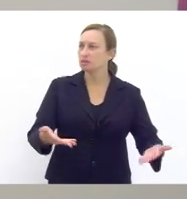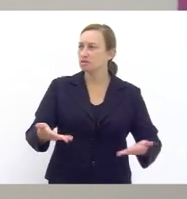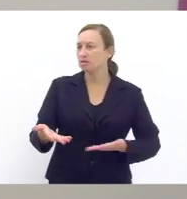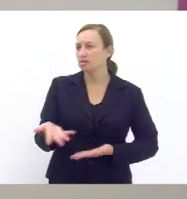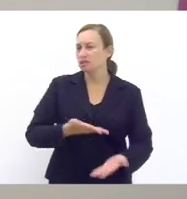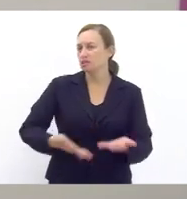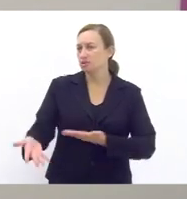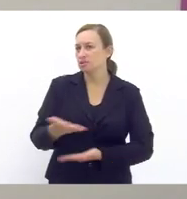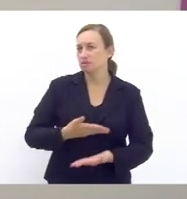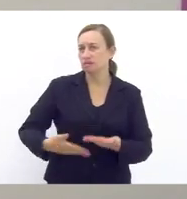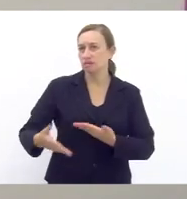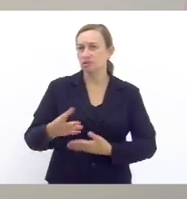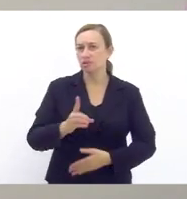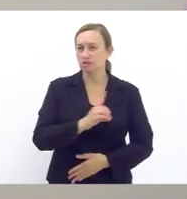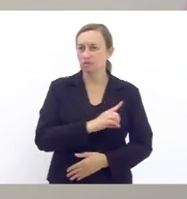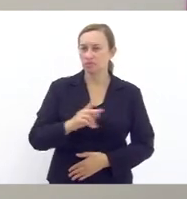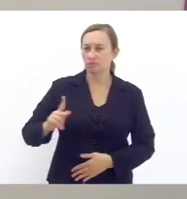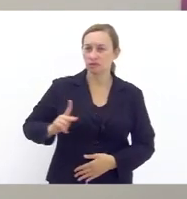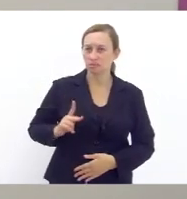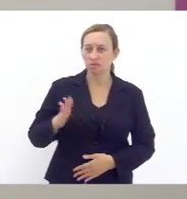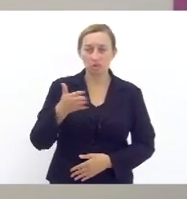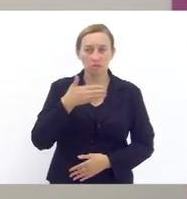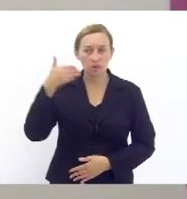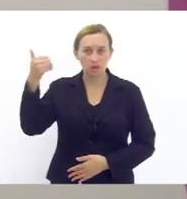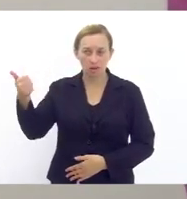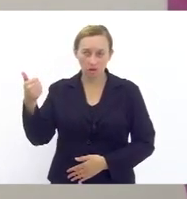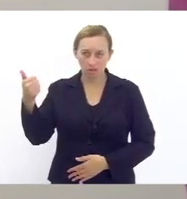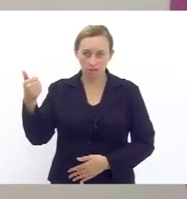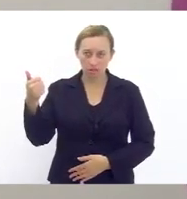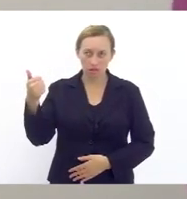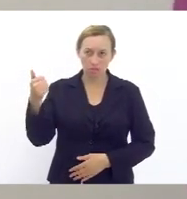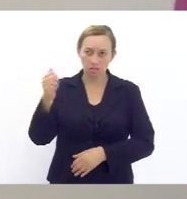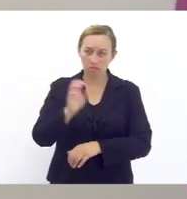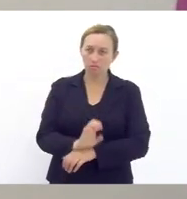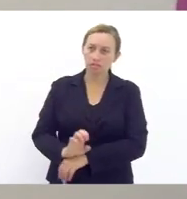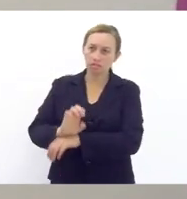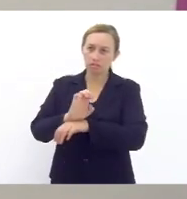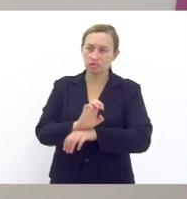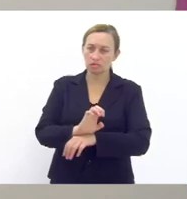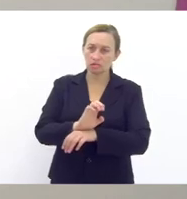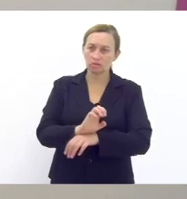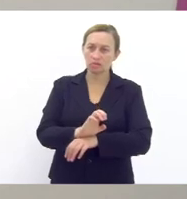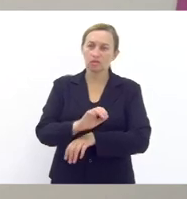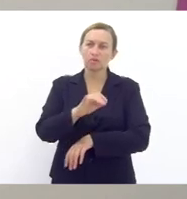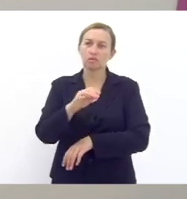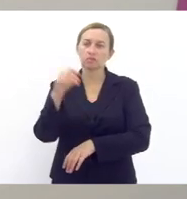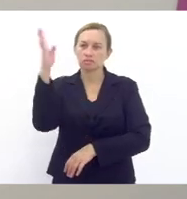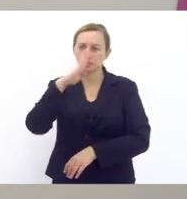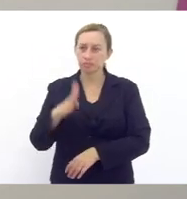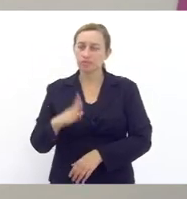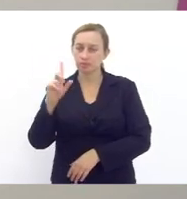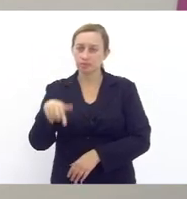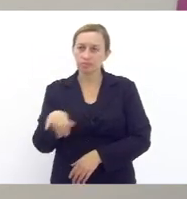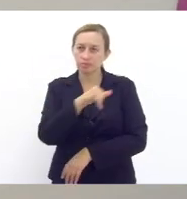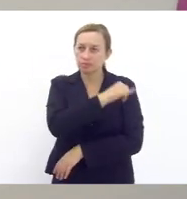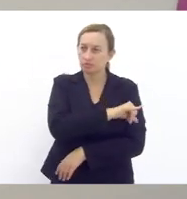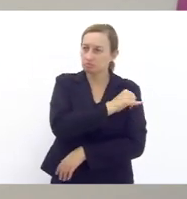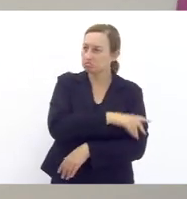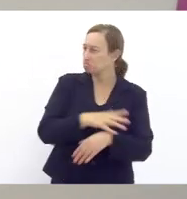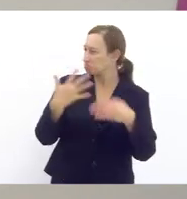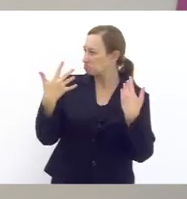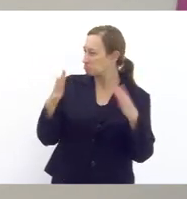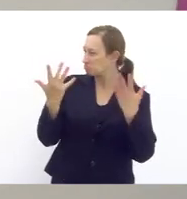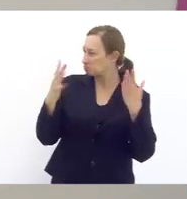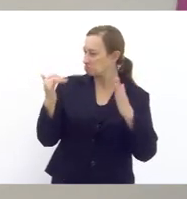Pública como a melhor Defensoria Pública dos estados do Brasil é a do Rio de Janeiro e a gente tem que louvar